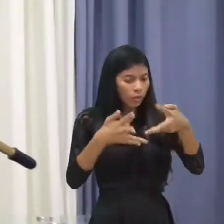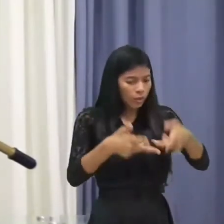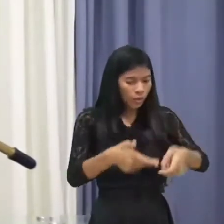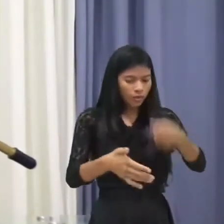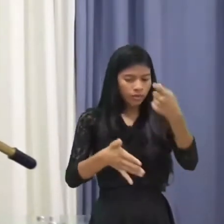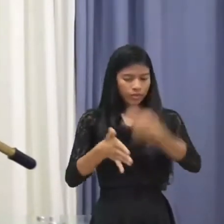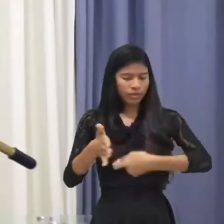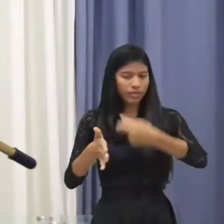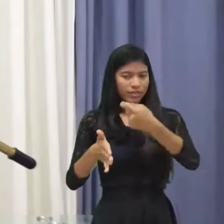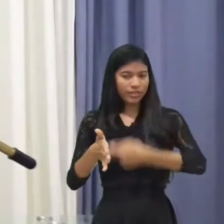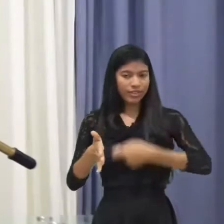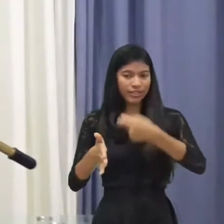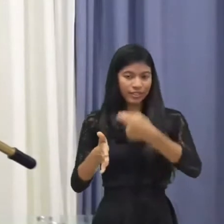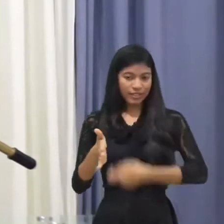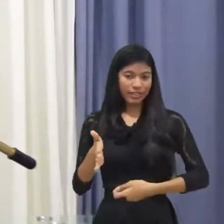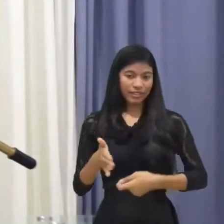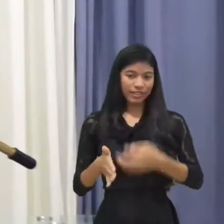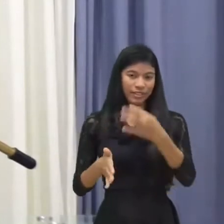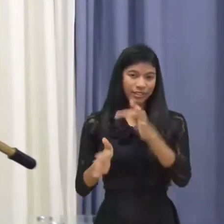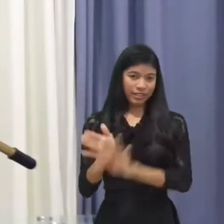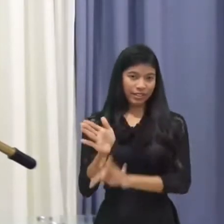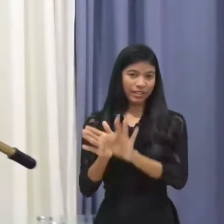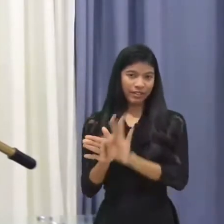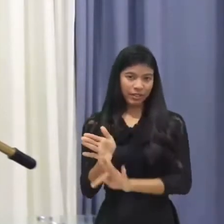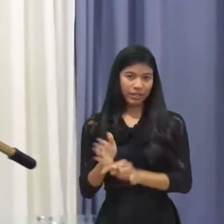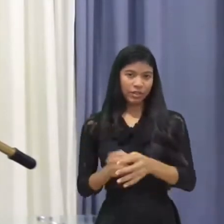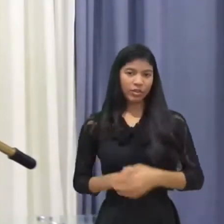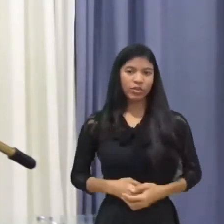estão relacionados ao arrebatamento.